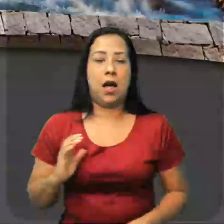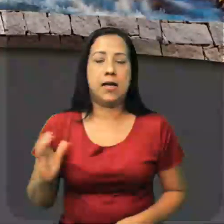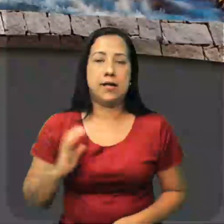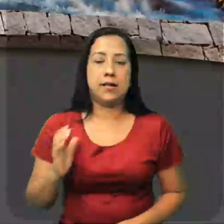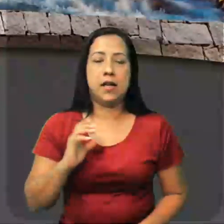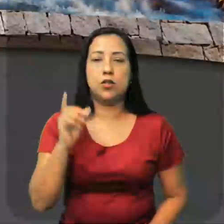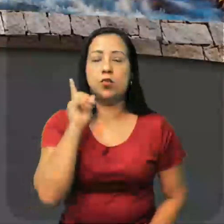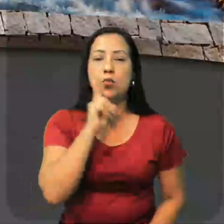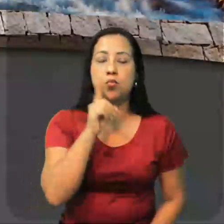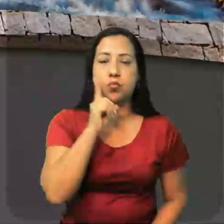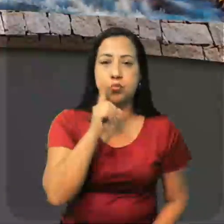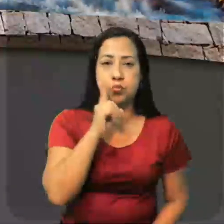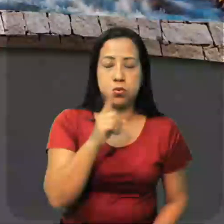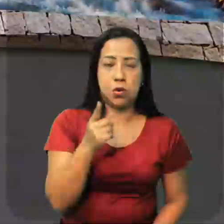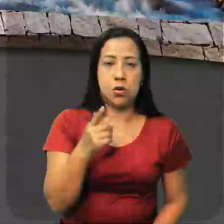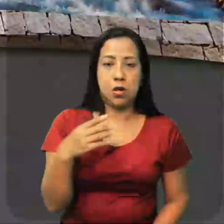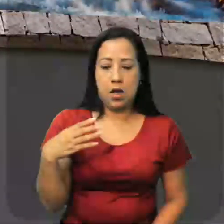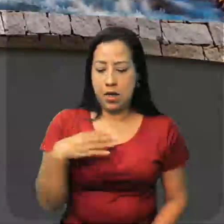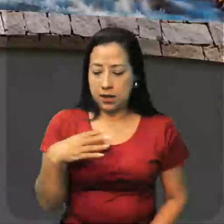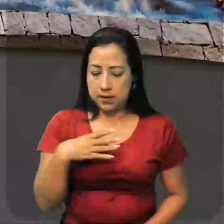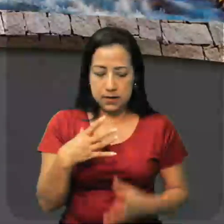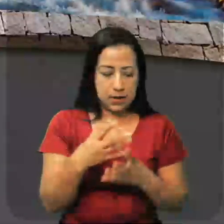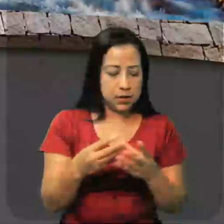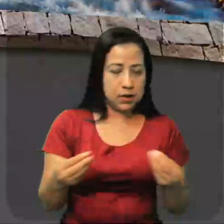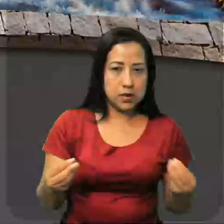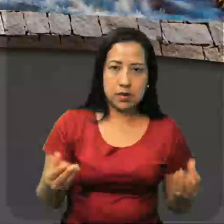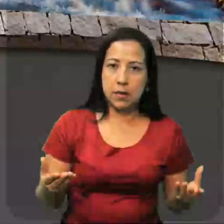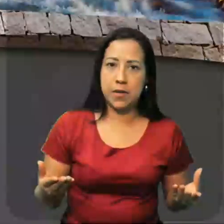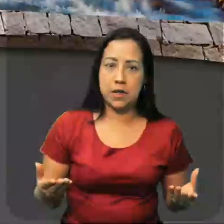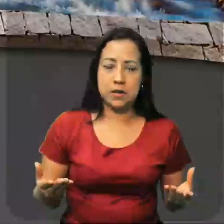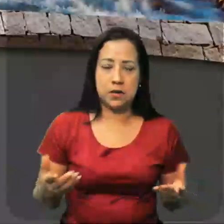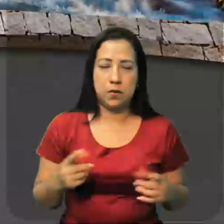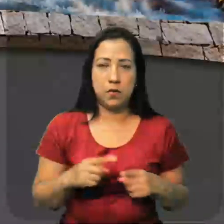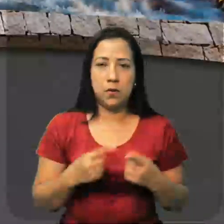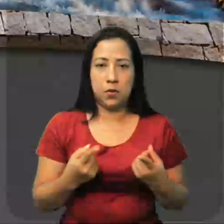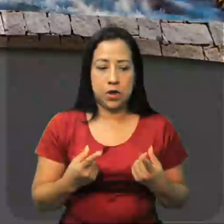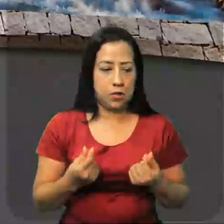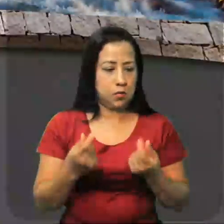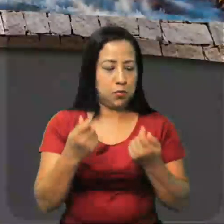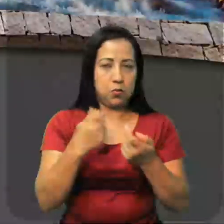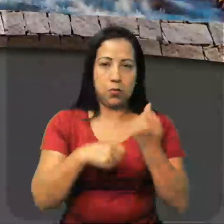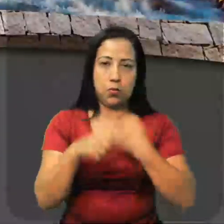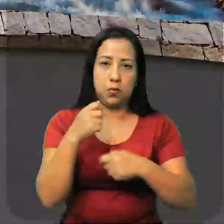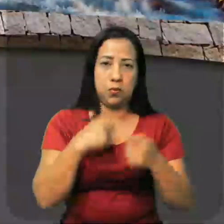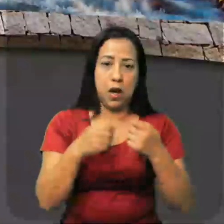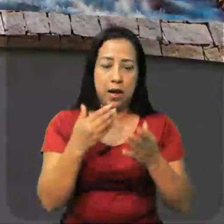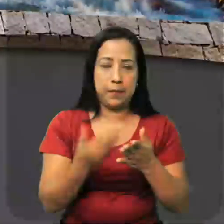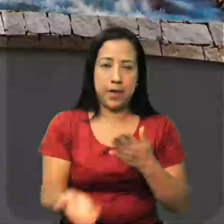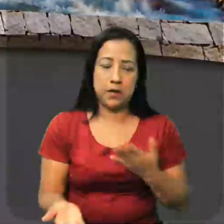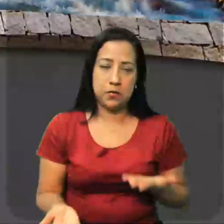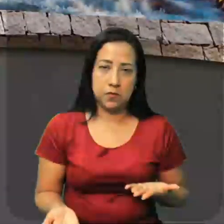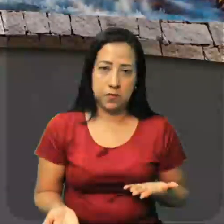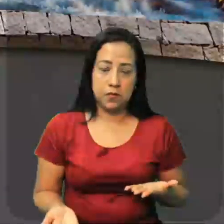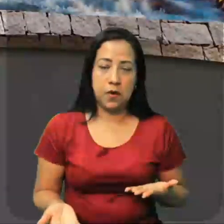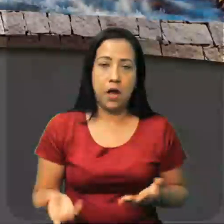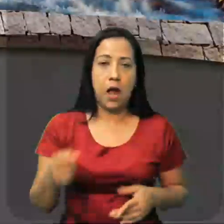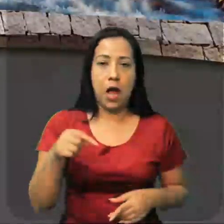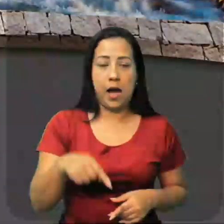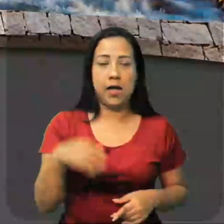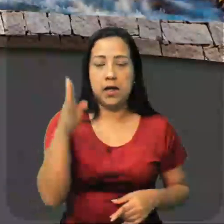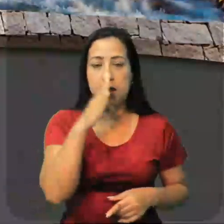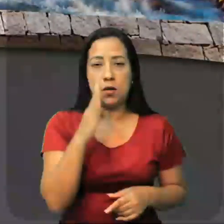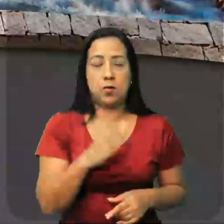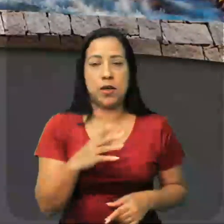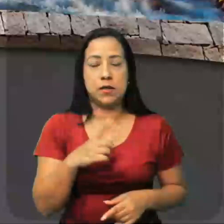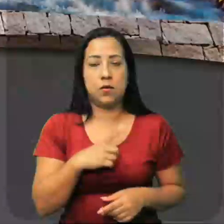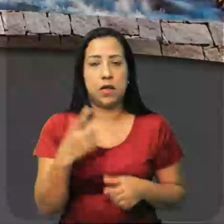naufragou. Aqui na Amazônia nós temos a cidade de Fordlândia. Foi criada lá no primeiro ciclo da